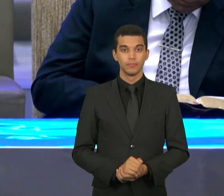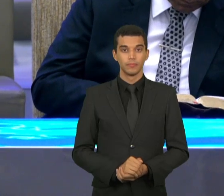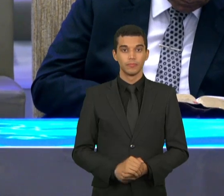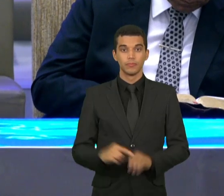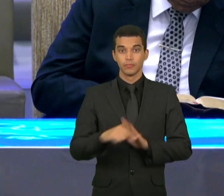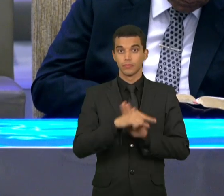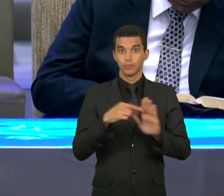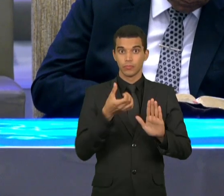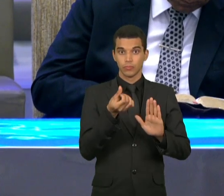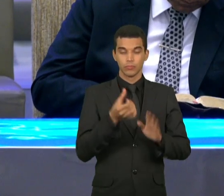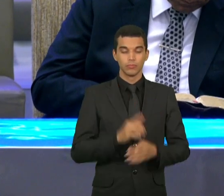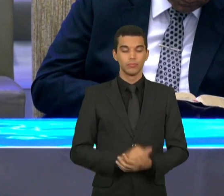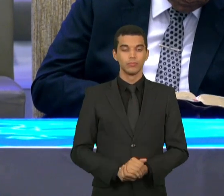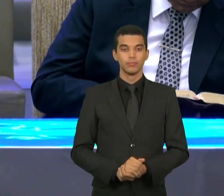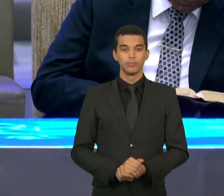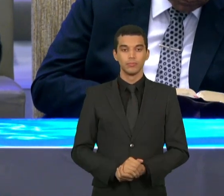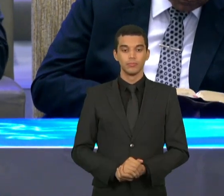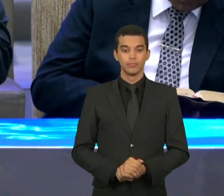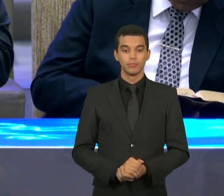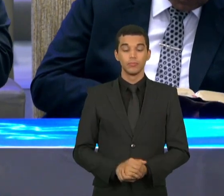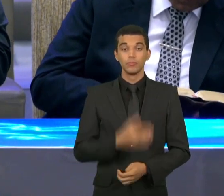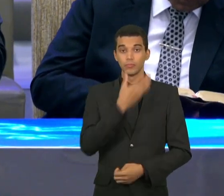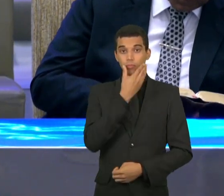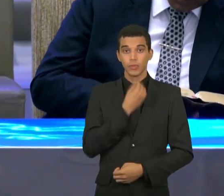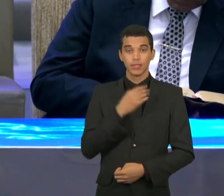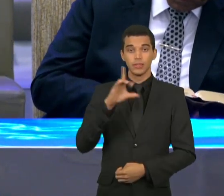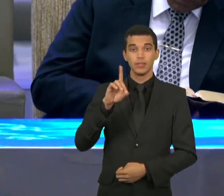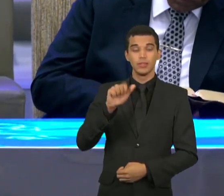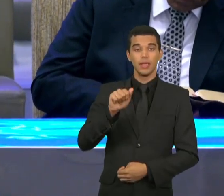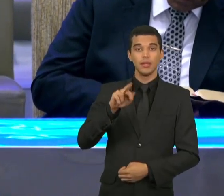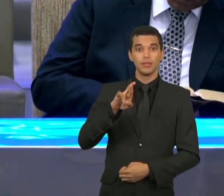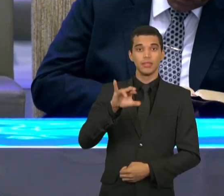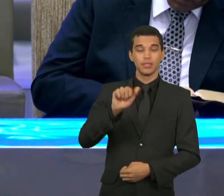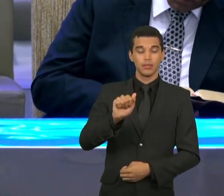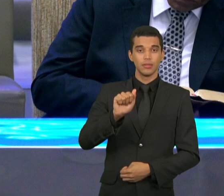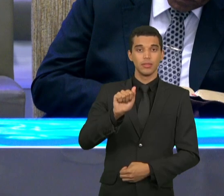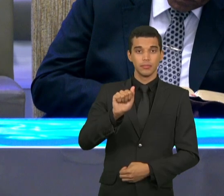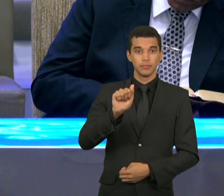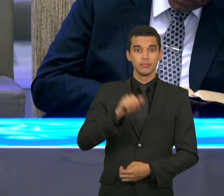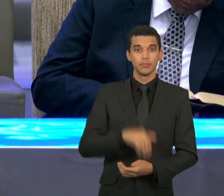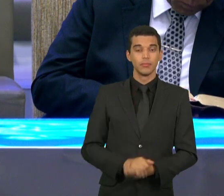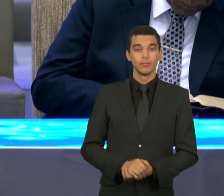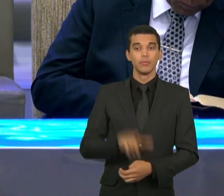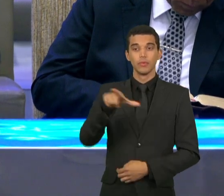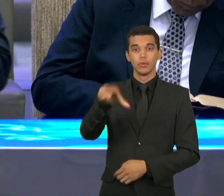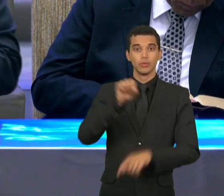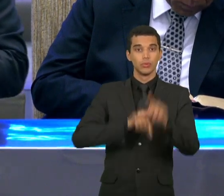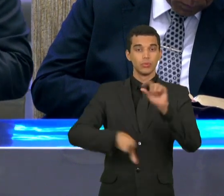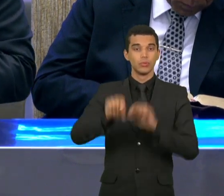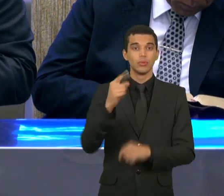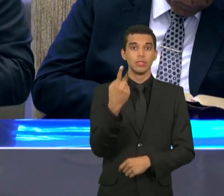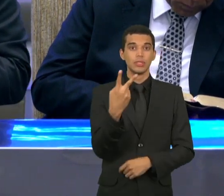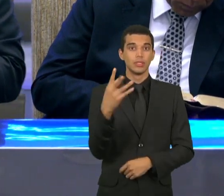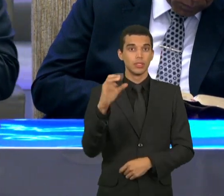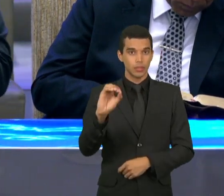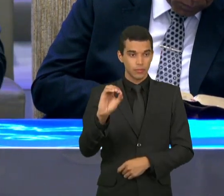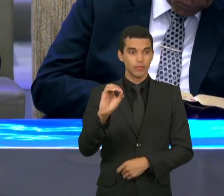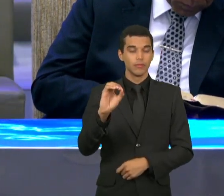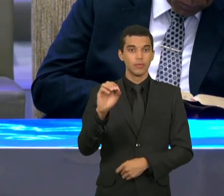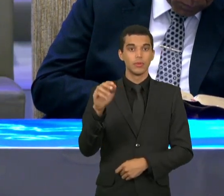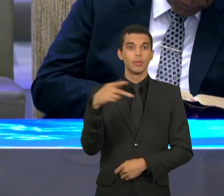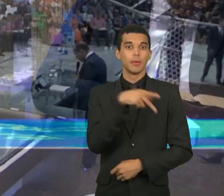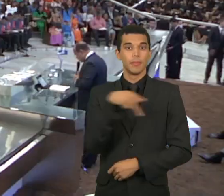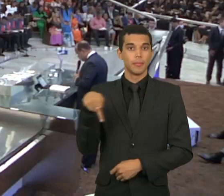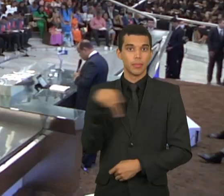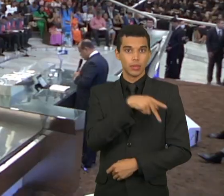Versículo 6 diz: pareceu bem a Dario constituir sobre o reino a 120 presidentes que estivessem